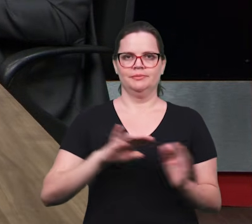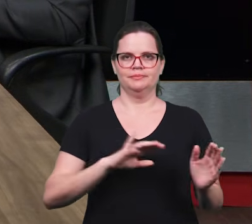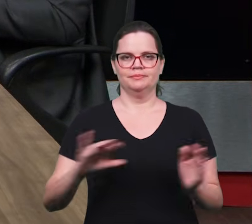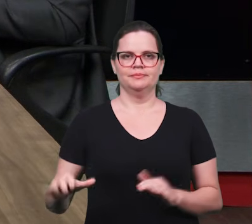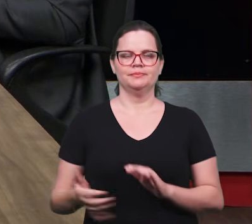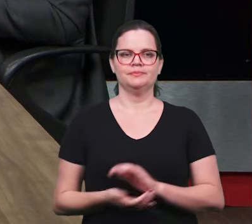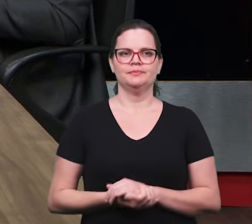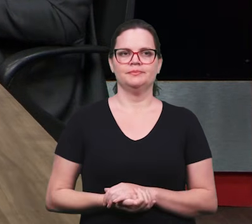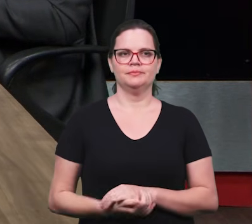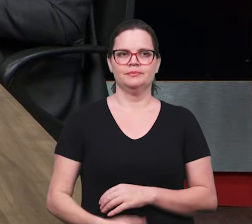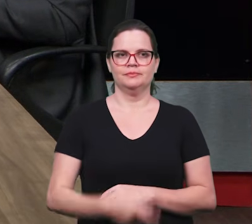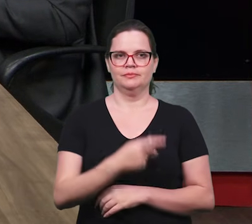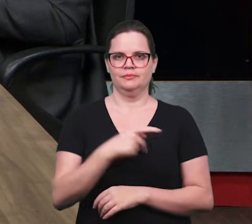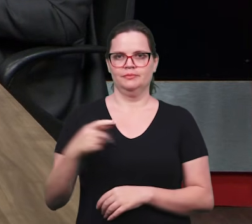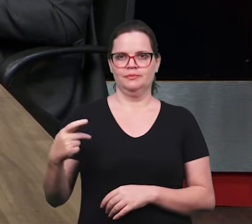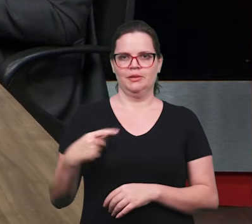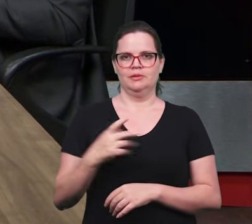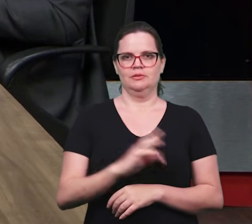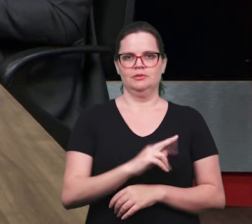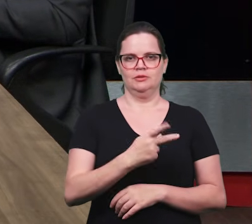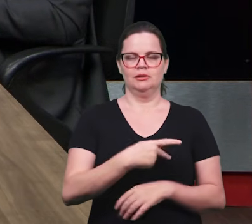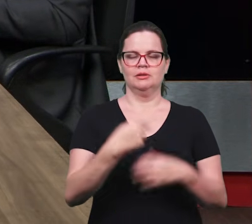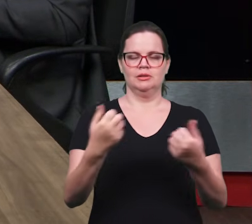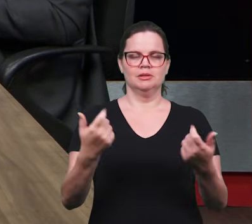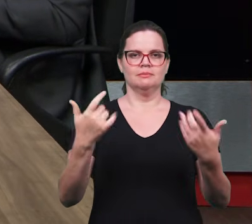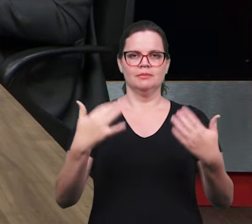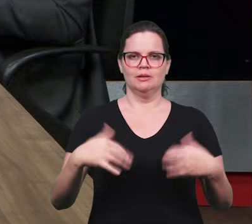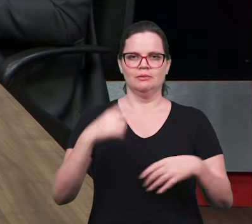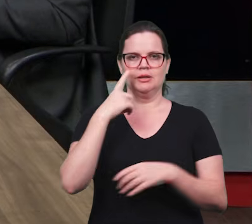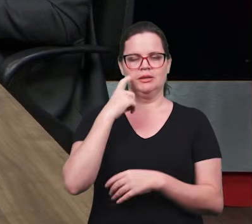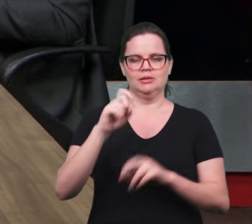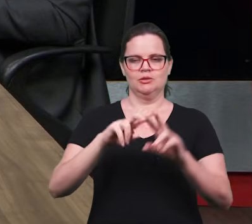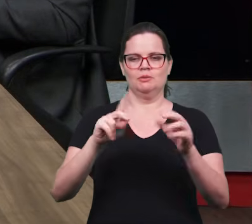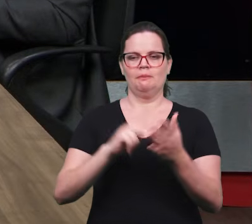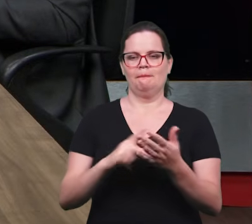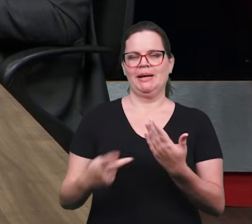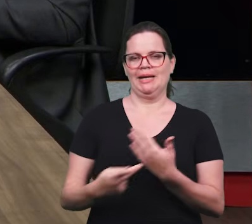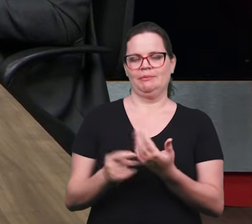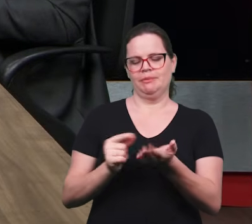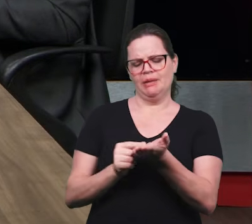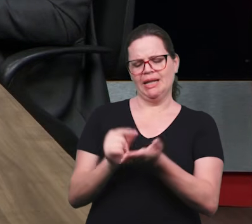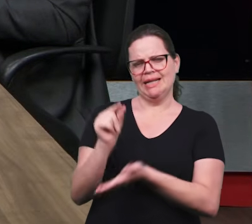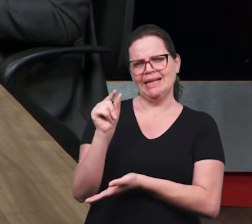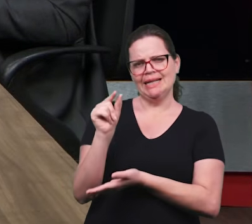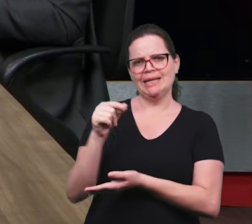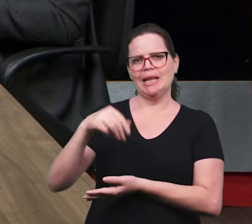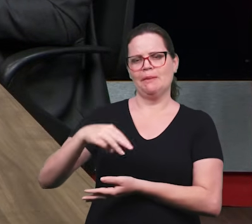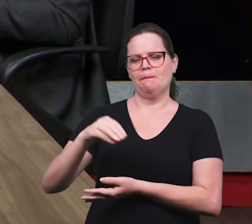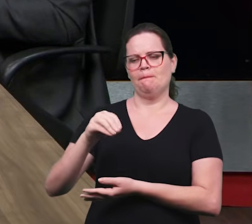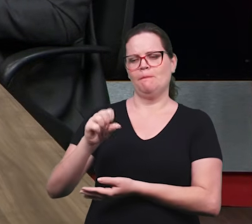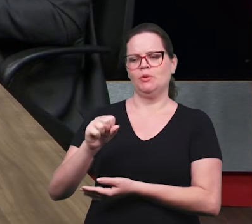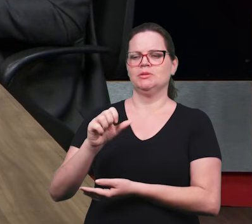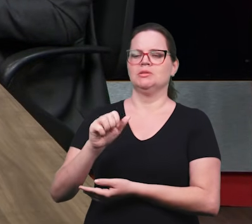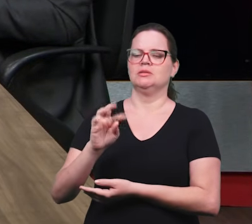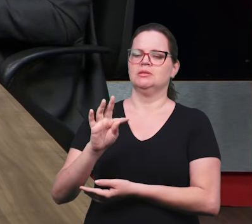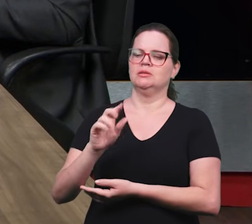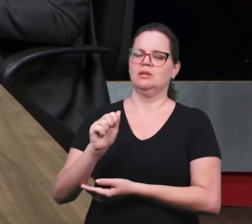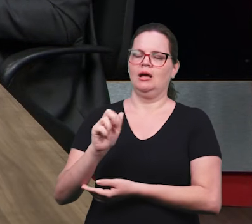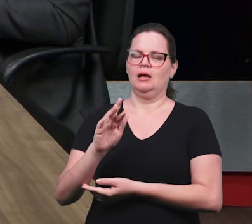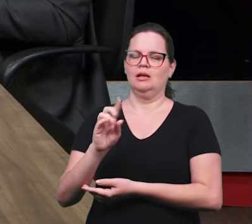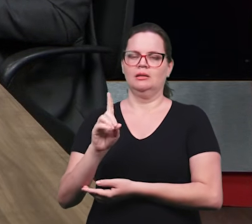Tiago ele trouxe esse aspecto que é bem interessante da parábola, né, do grão de